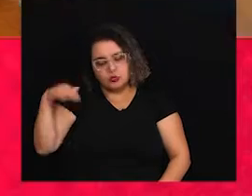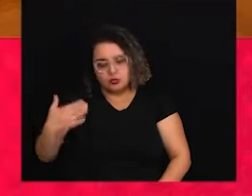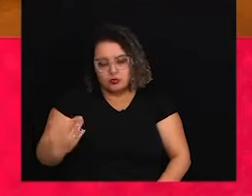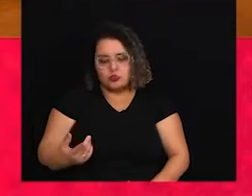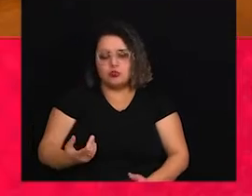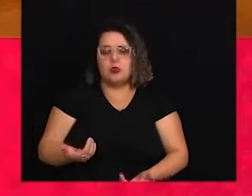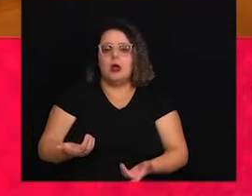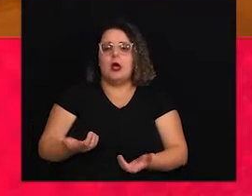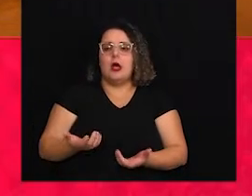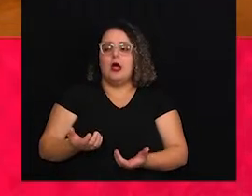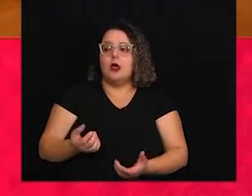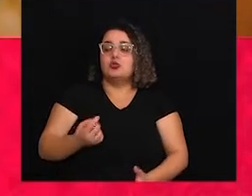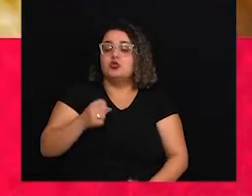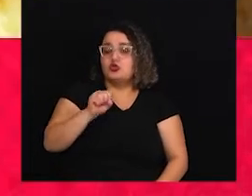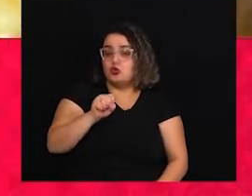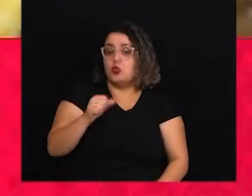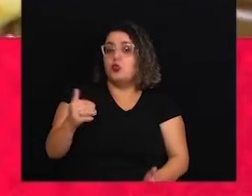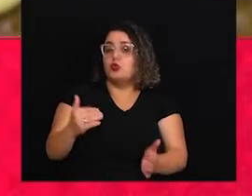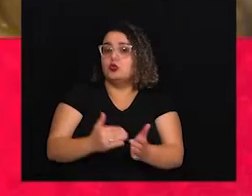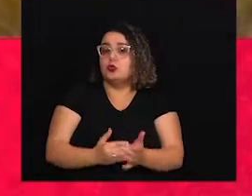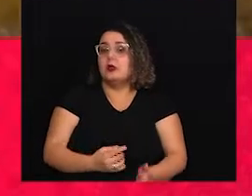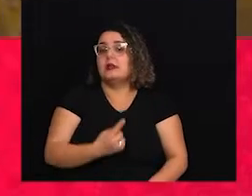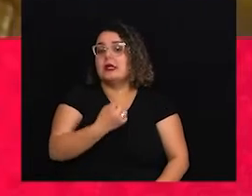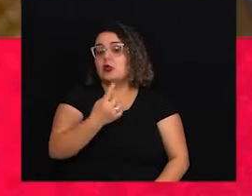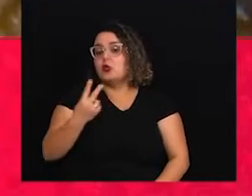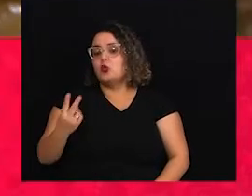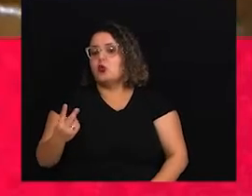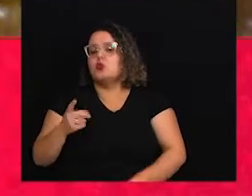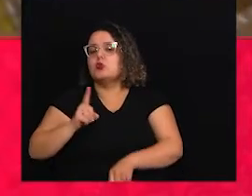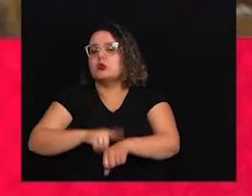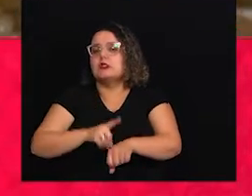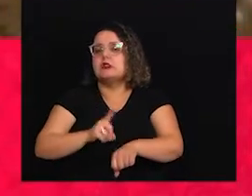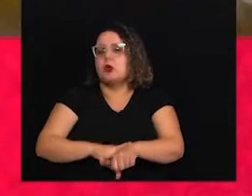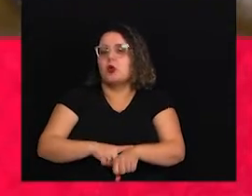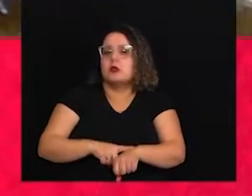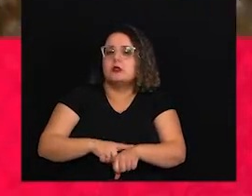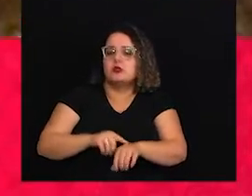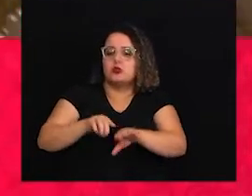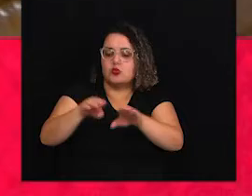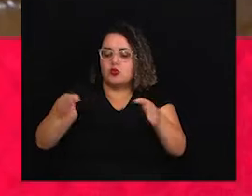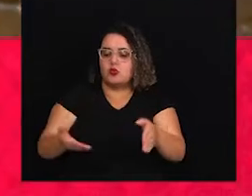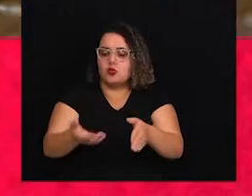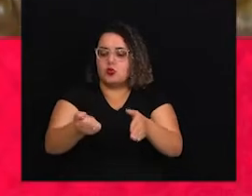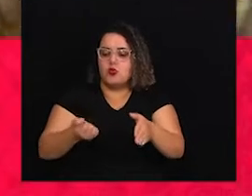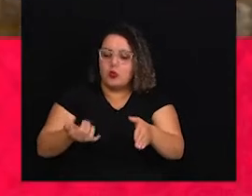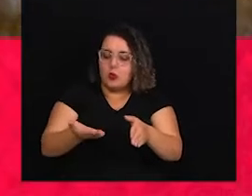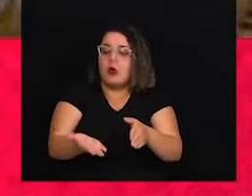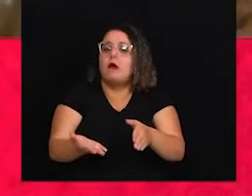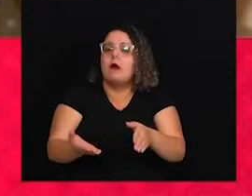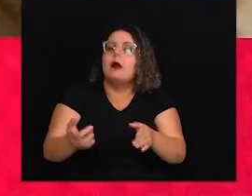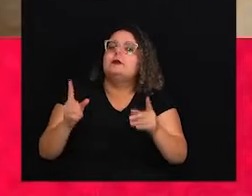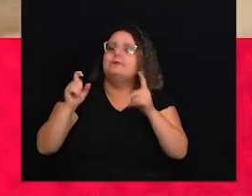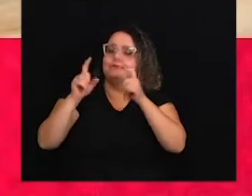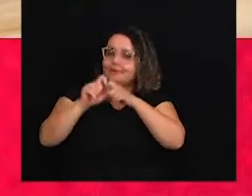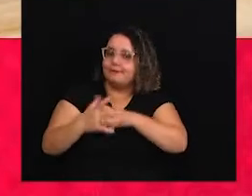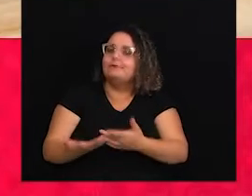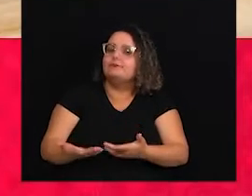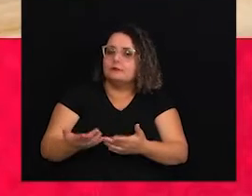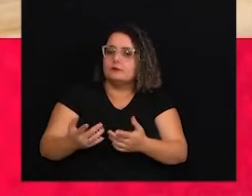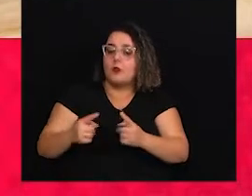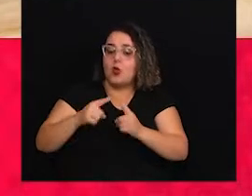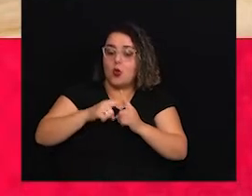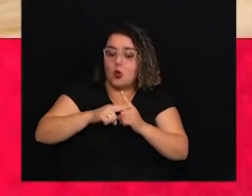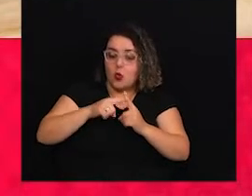dia a gente assa a costela. Então a costela fica de 8 a 12 horas no forno todos os dias. Então ela é trabalhosa, a gente assa